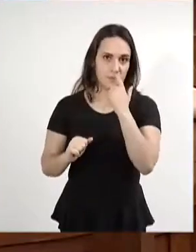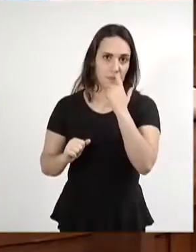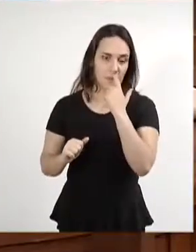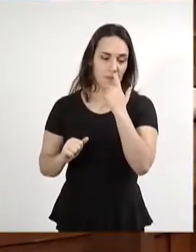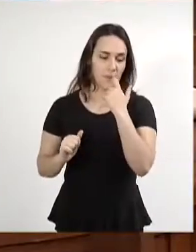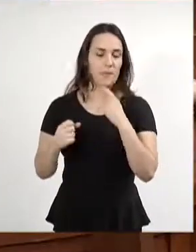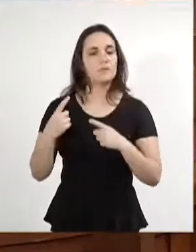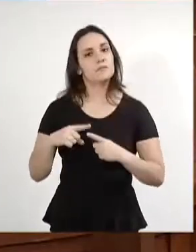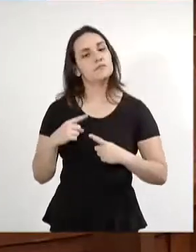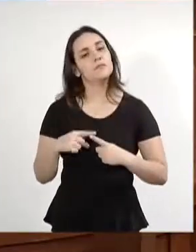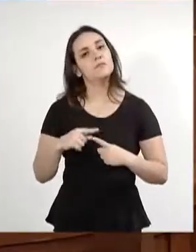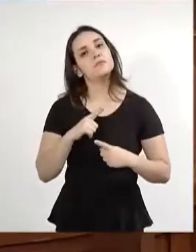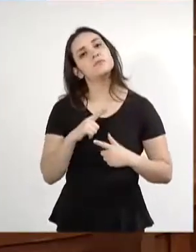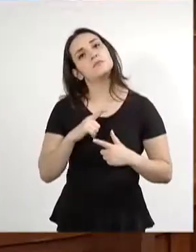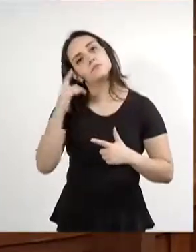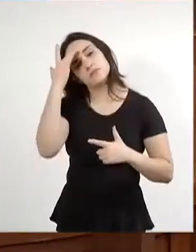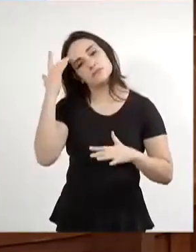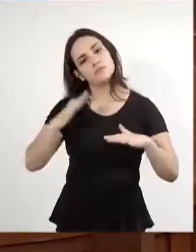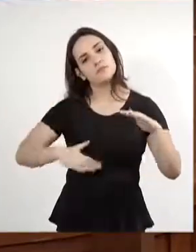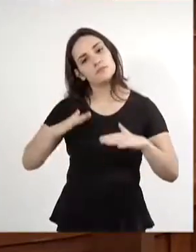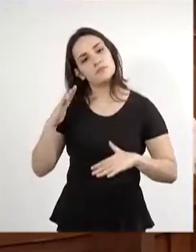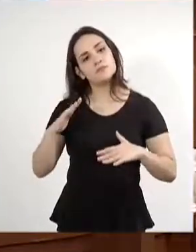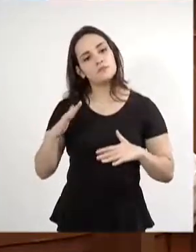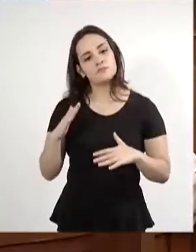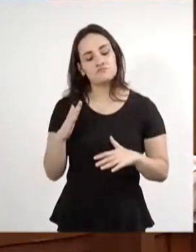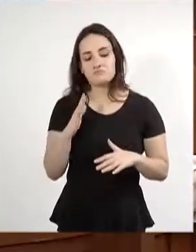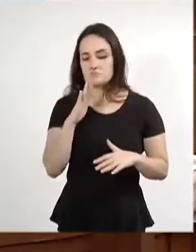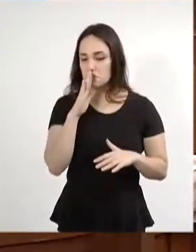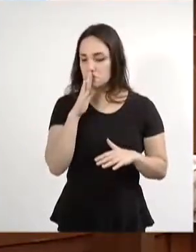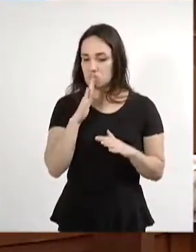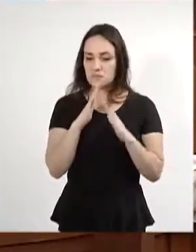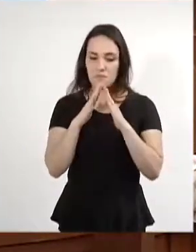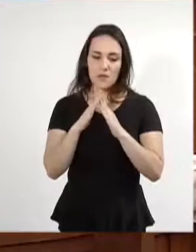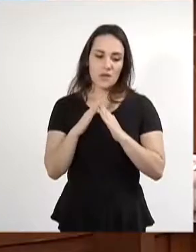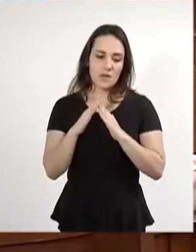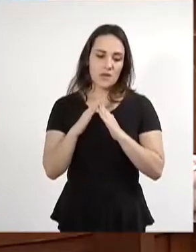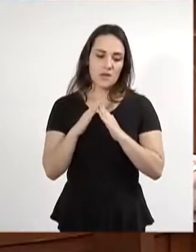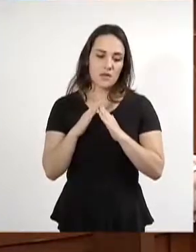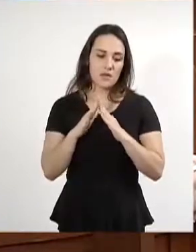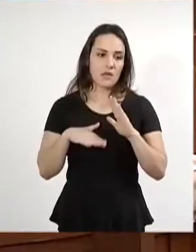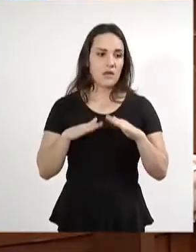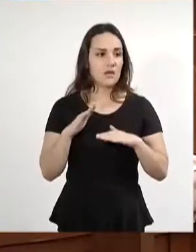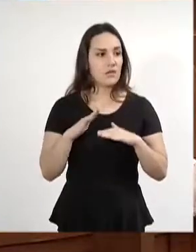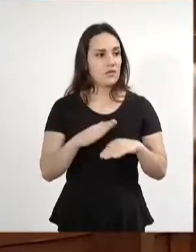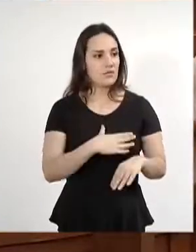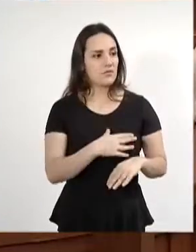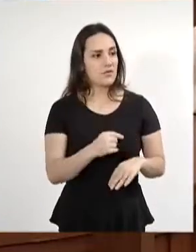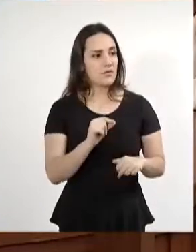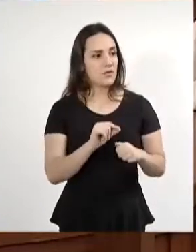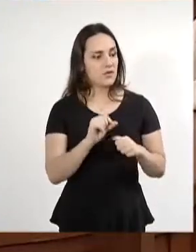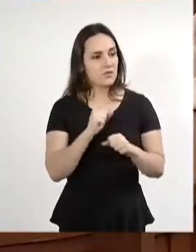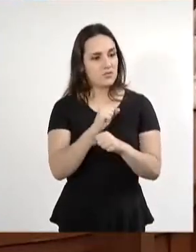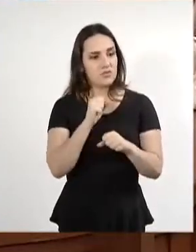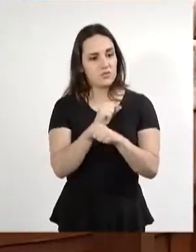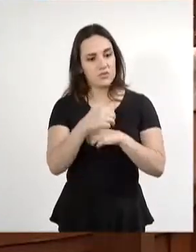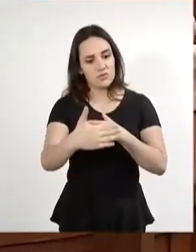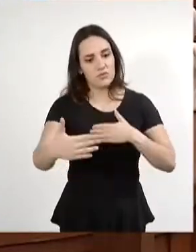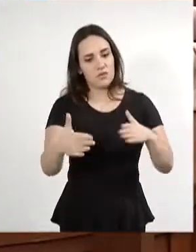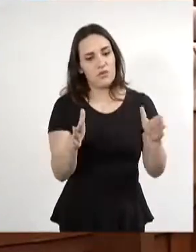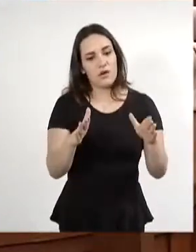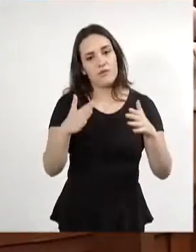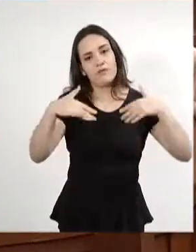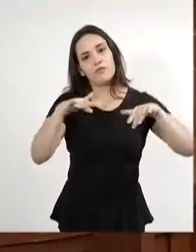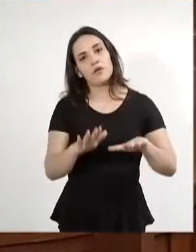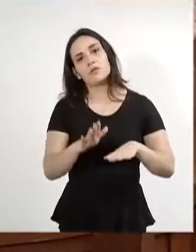muitas vezes lá no fundo da sua casa, um filho fez uma edícula, muitas vezes